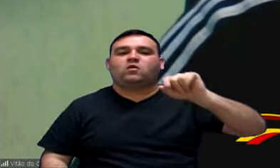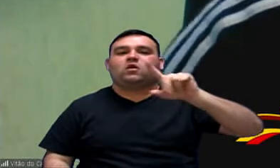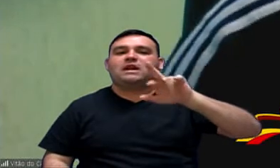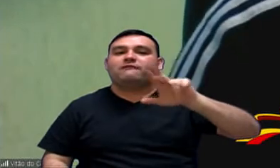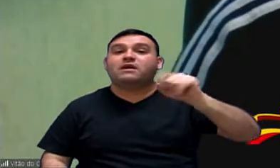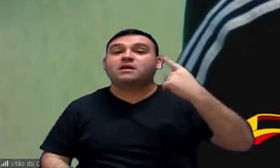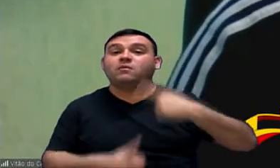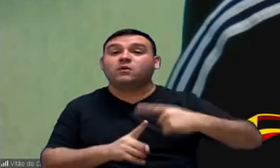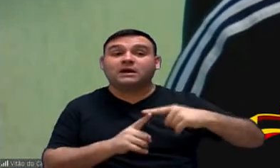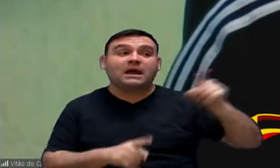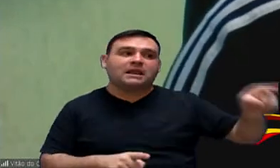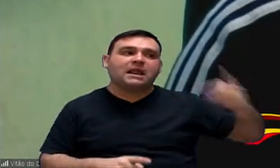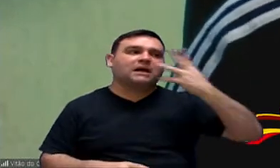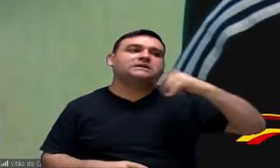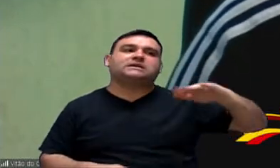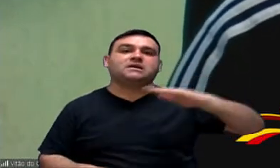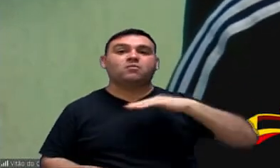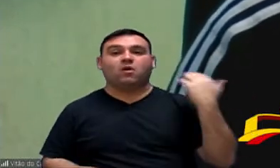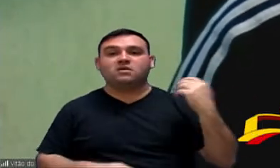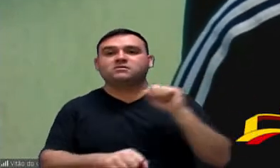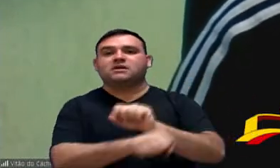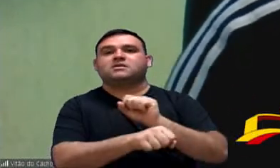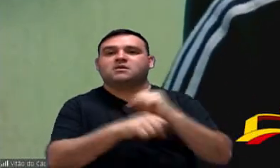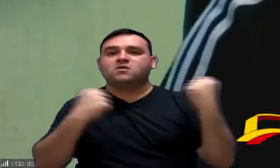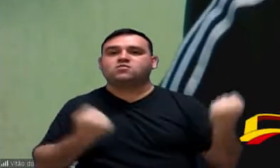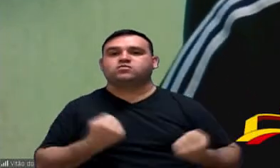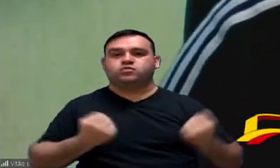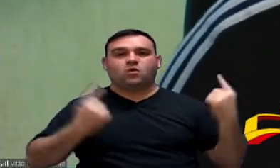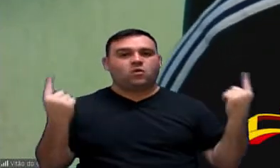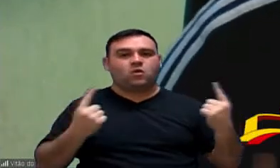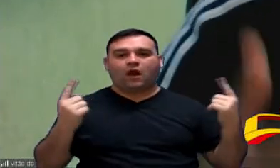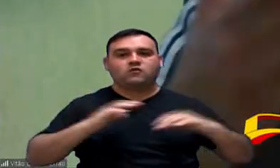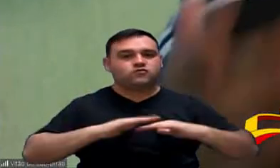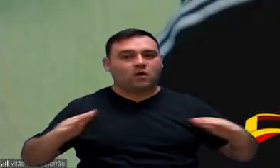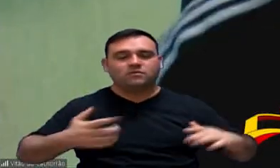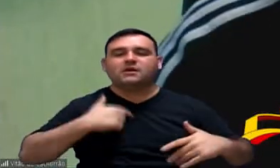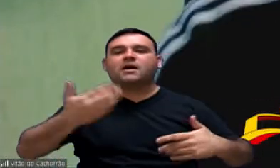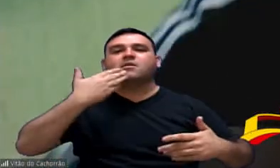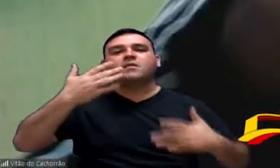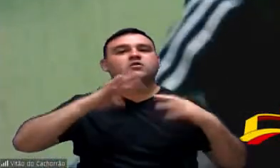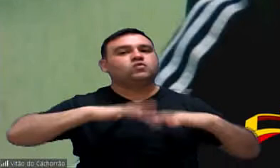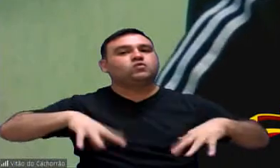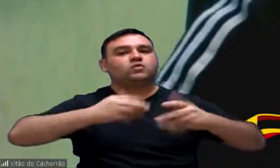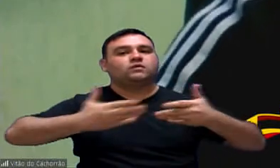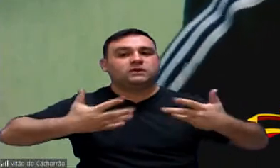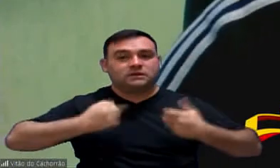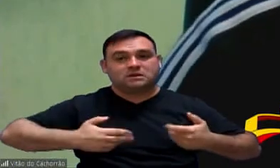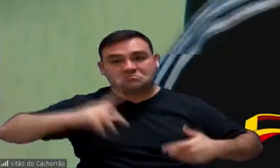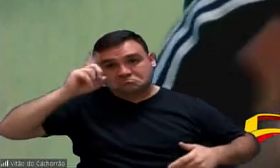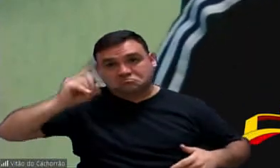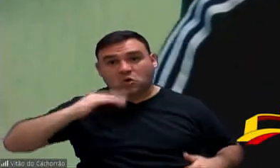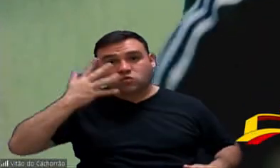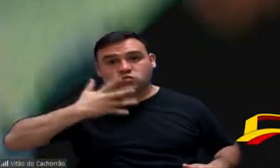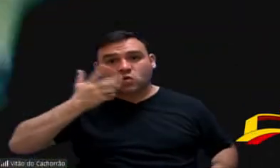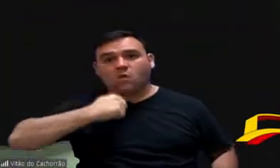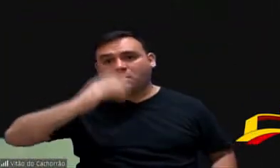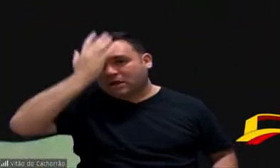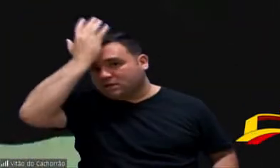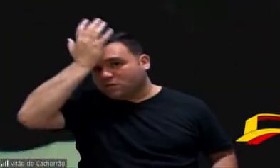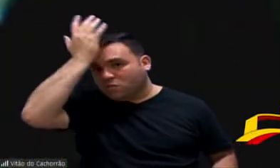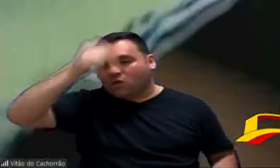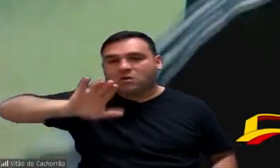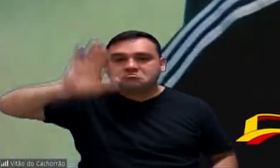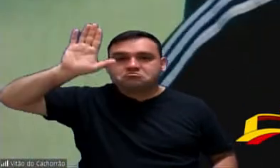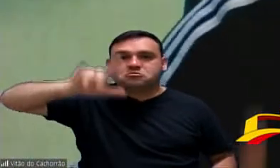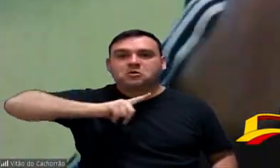criança faleceu lá esperando a ambulância. É isso, meu amigo. Peço a aprovação de todos. Não sei se alguém vai usar a palavra. Simoa